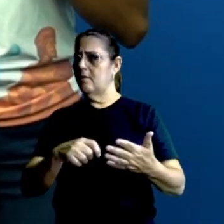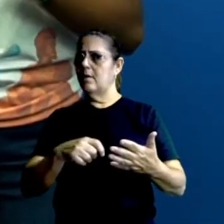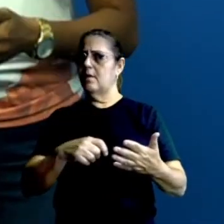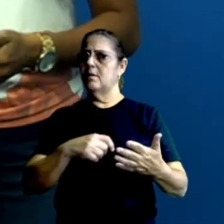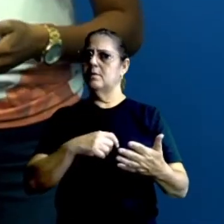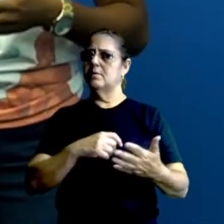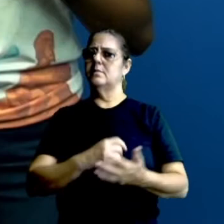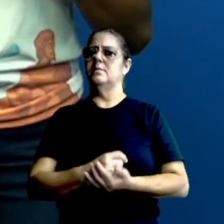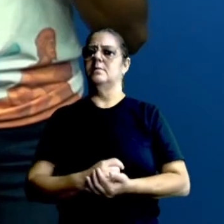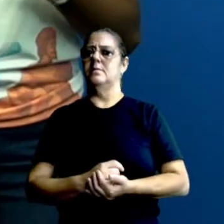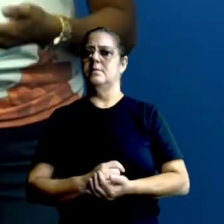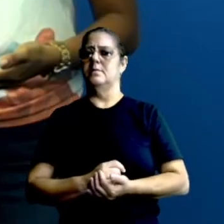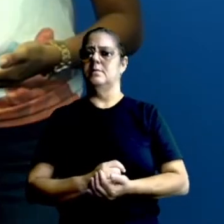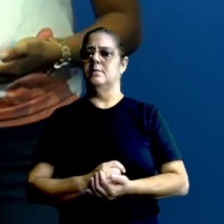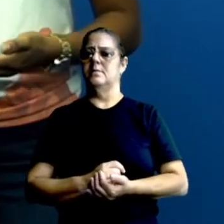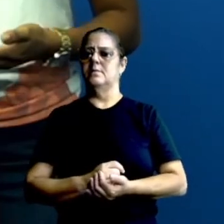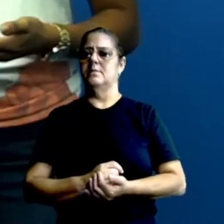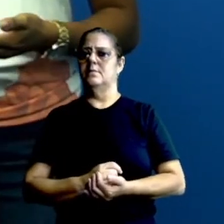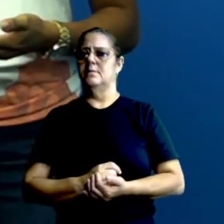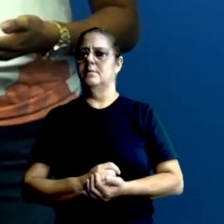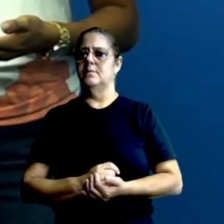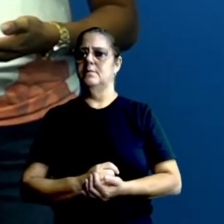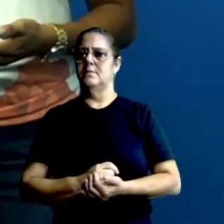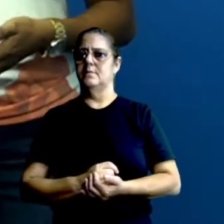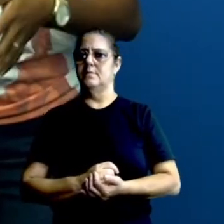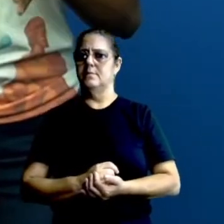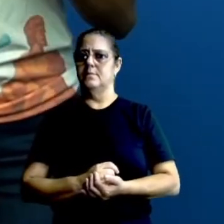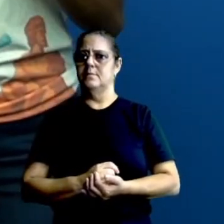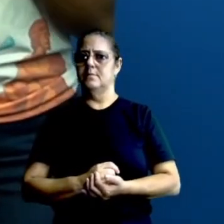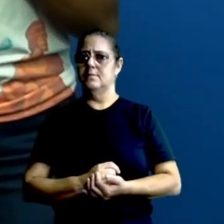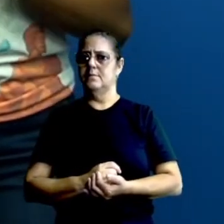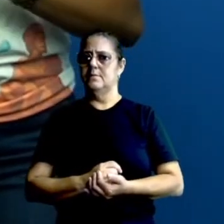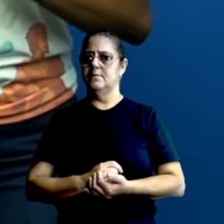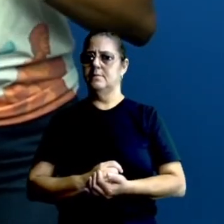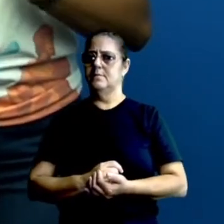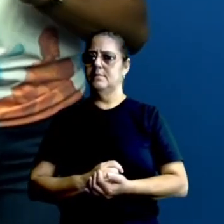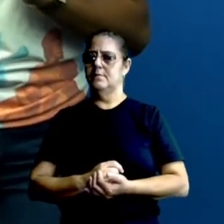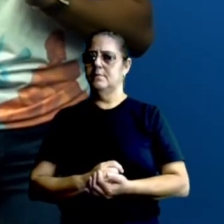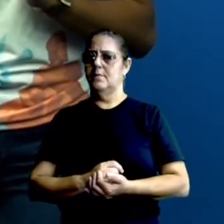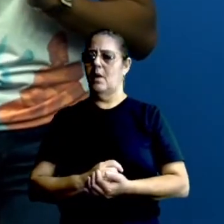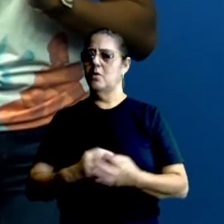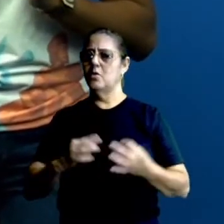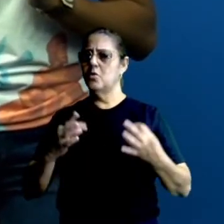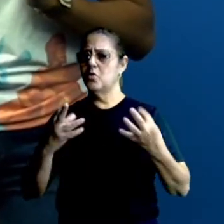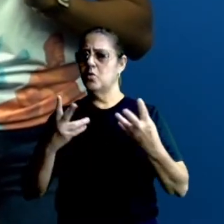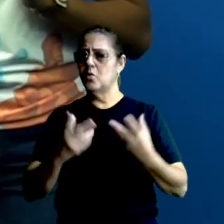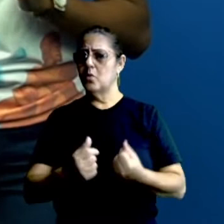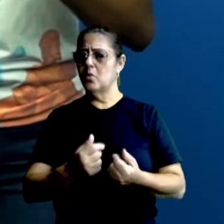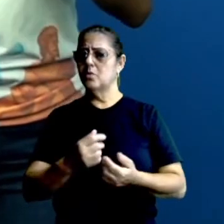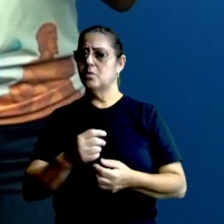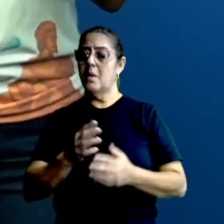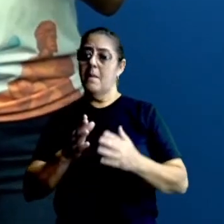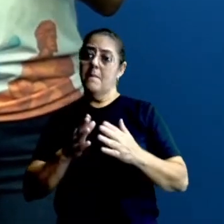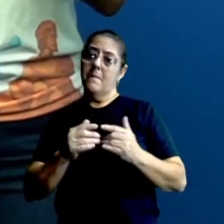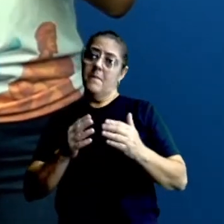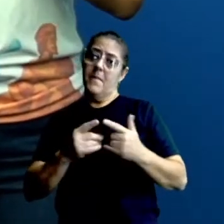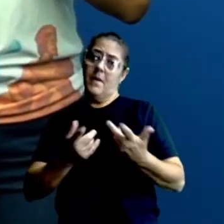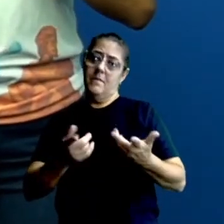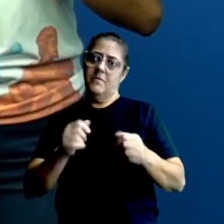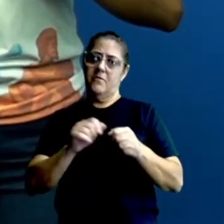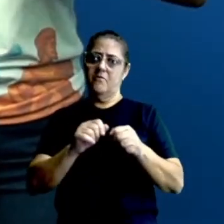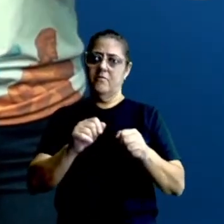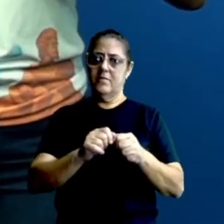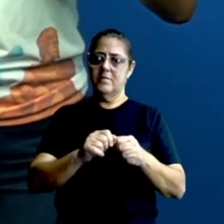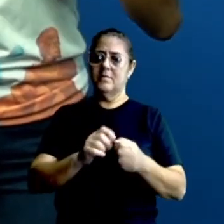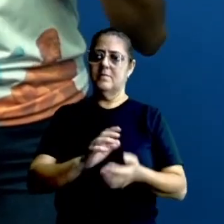língua. Write, write, correto? E todo mundo pede para você fazer isso, ou já pediu alguma